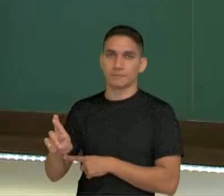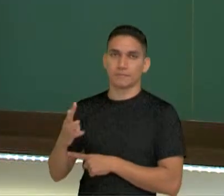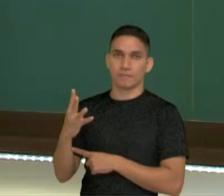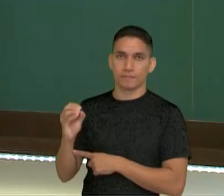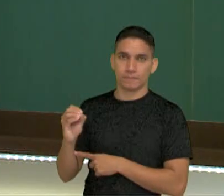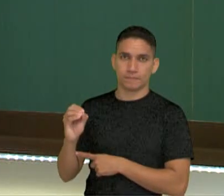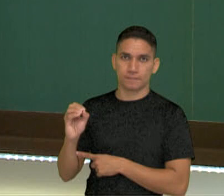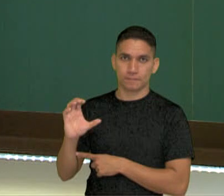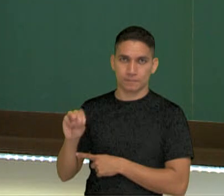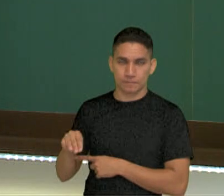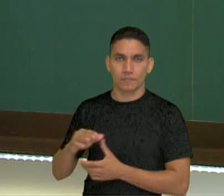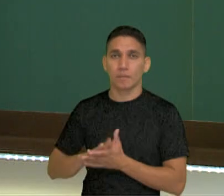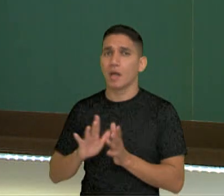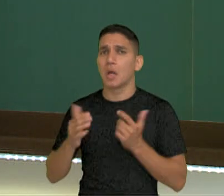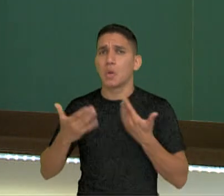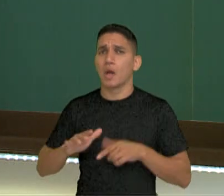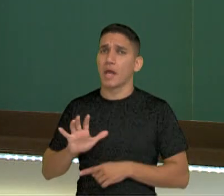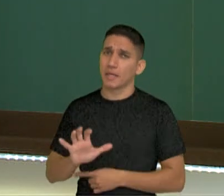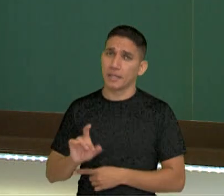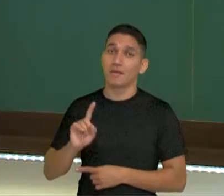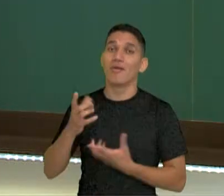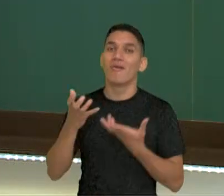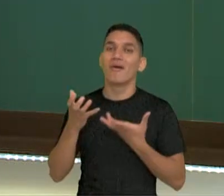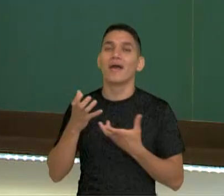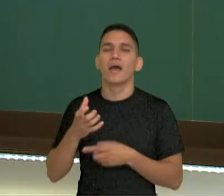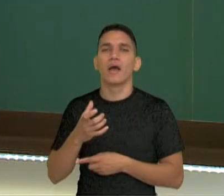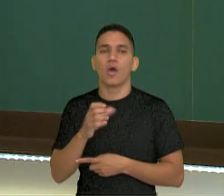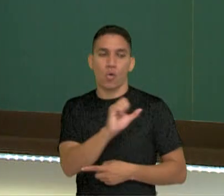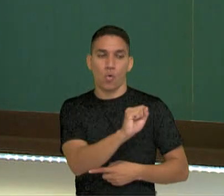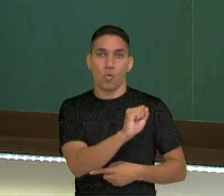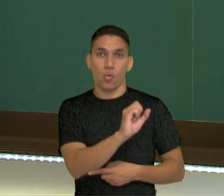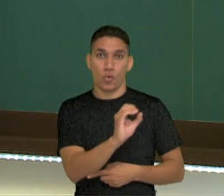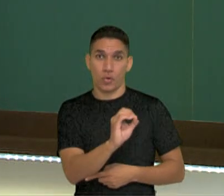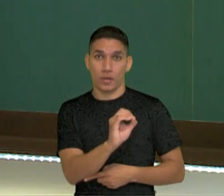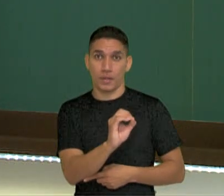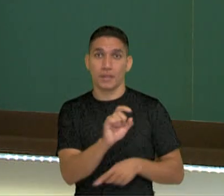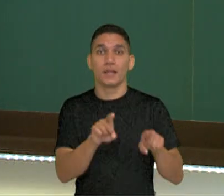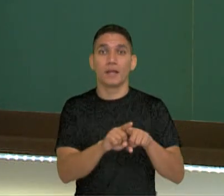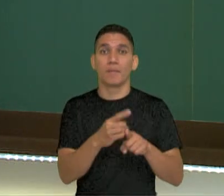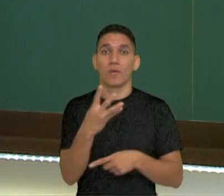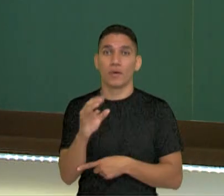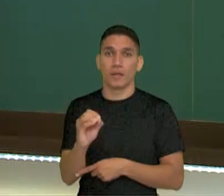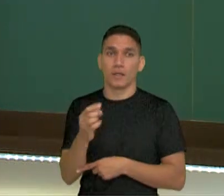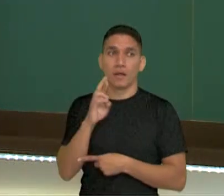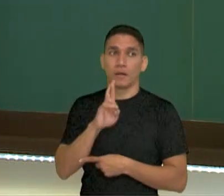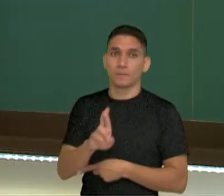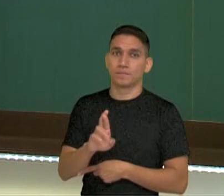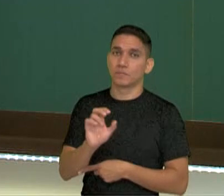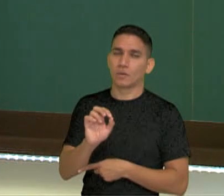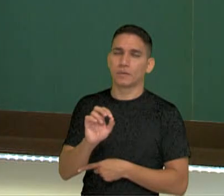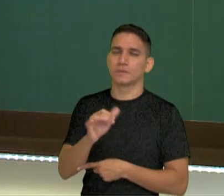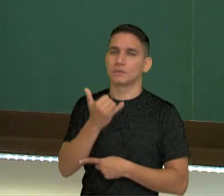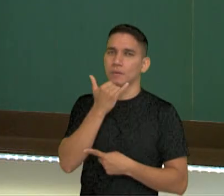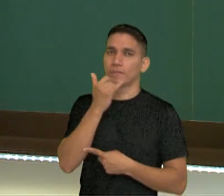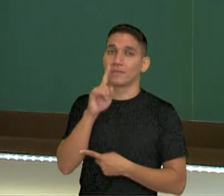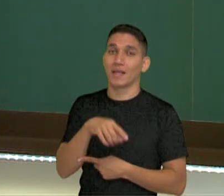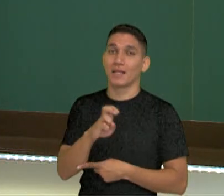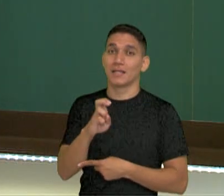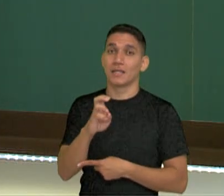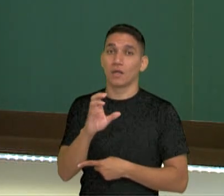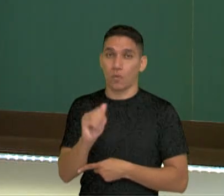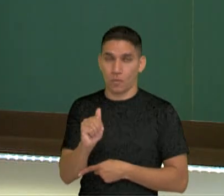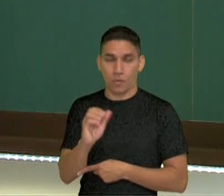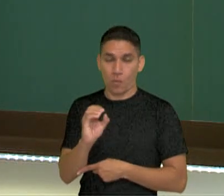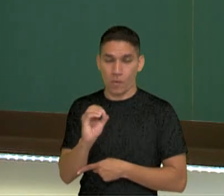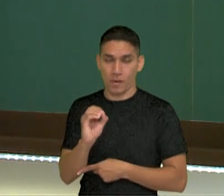quero. Eu quero quem? O de 80 e o de 40, né? Então, tá aqui, gente, a minha resposta. Opa, desculpa, gente, era o de 50 e o de